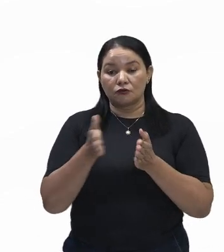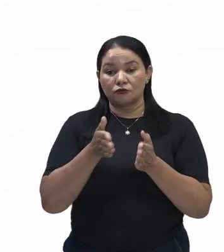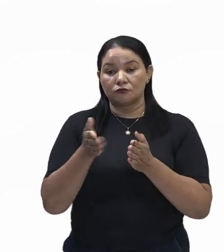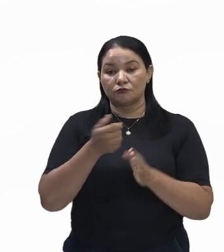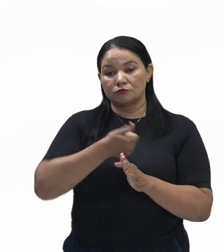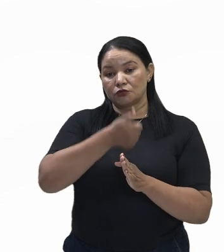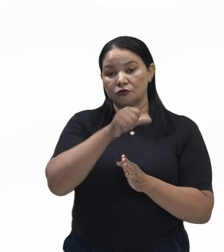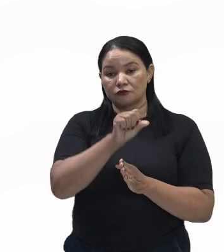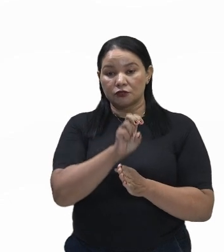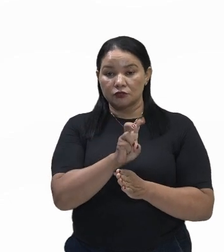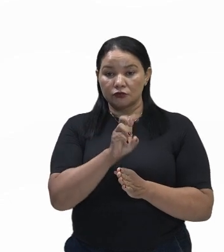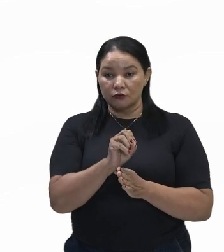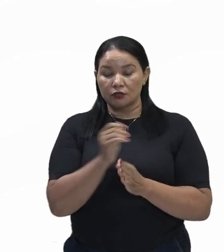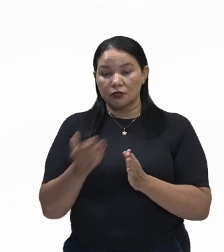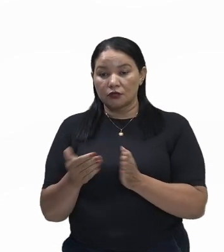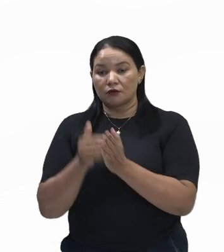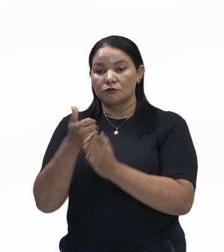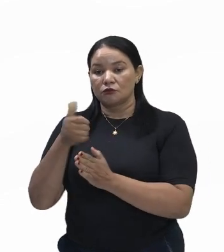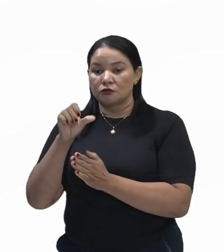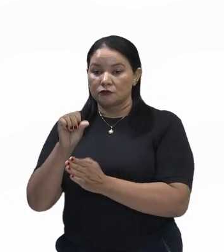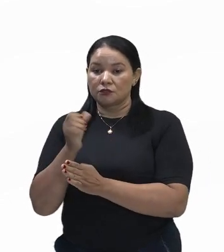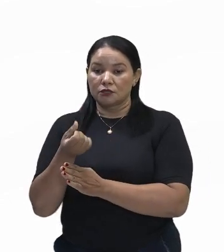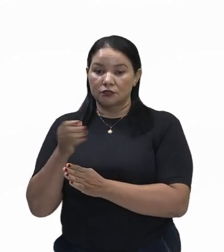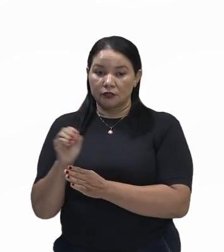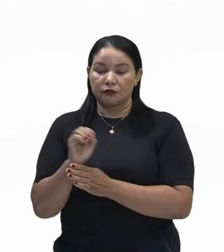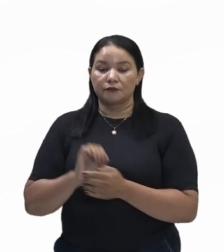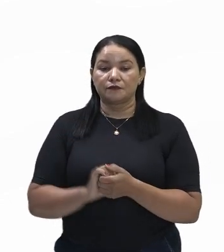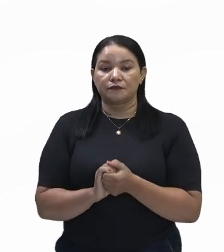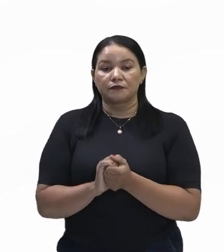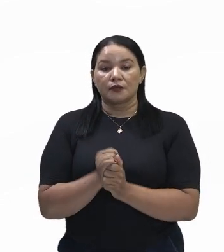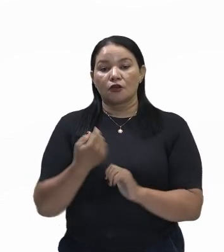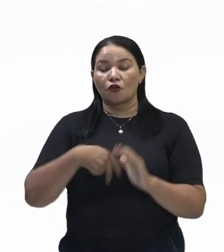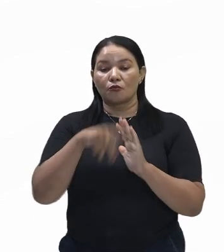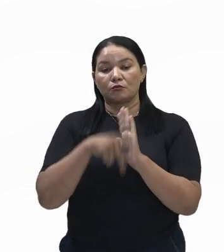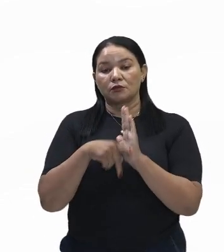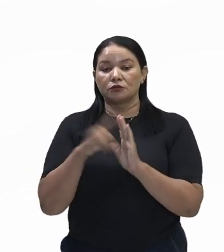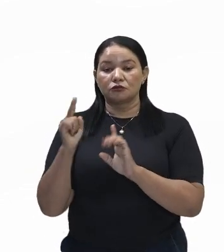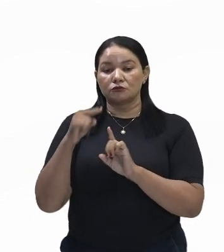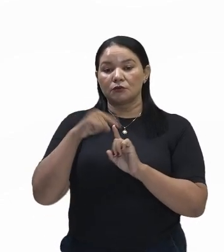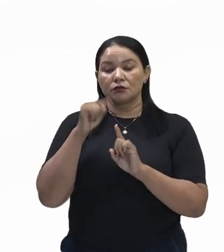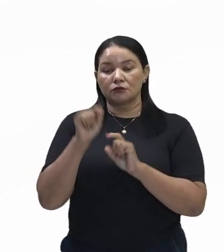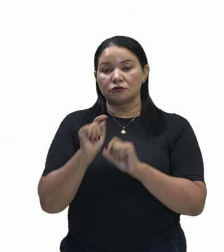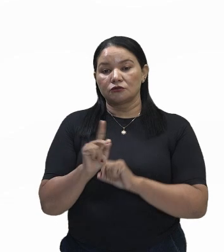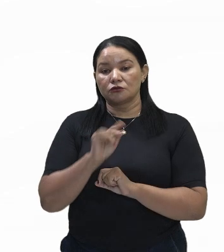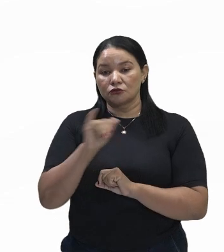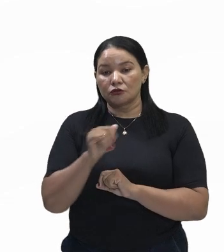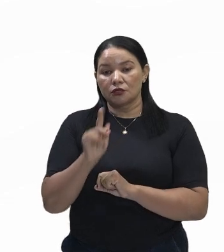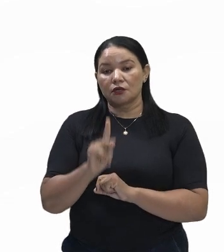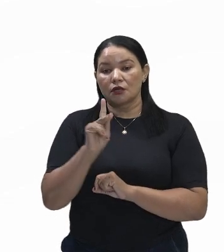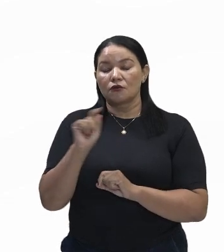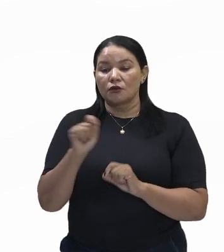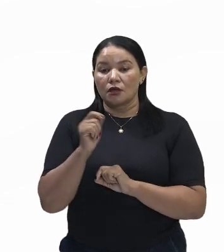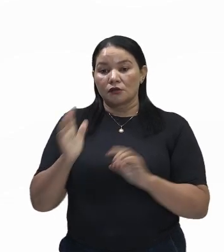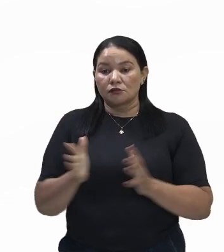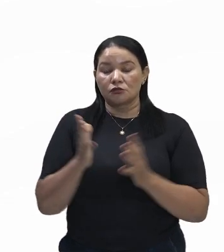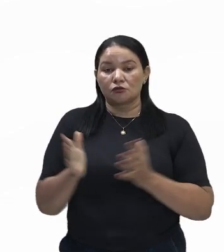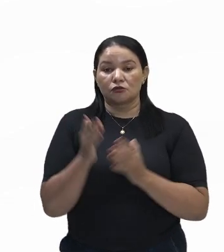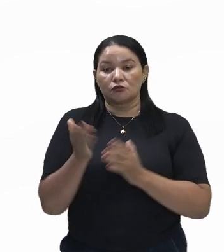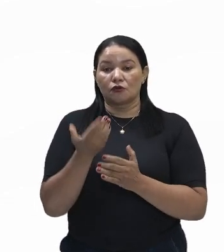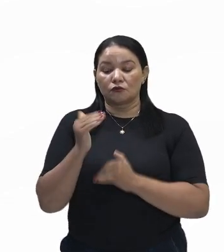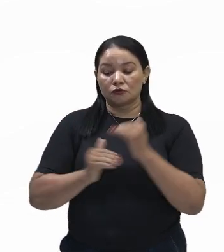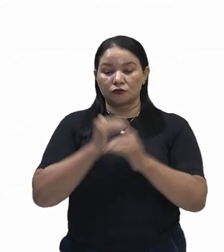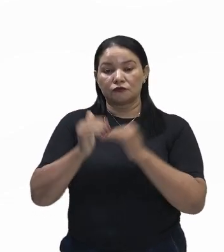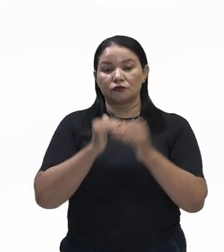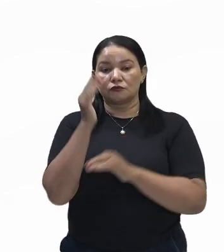a 1960. O plano de metas de JK visava acelerar o crescimento econômico do